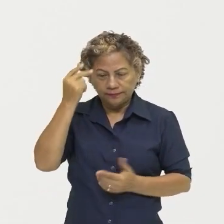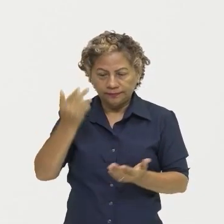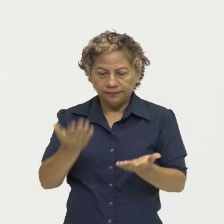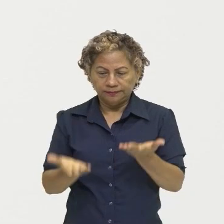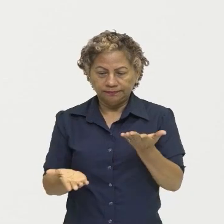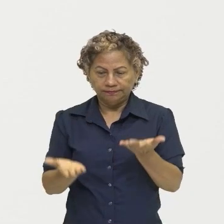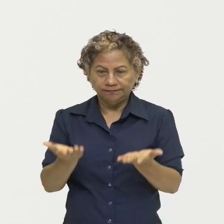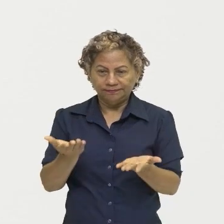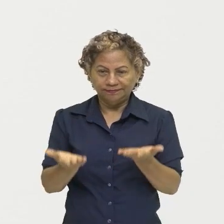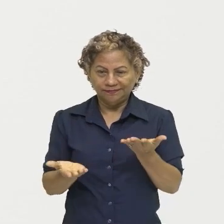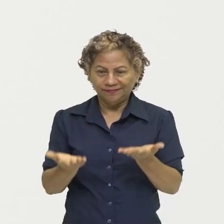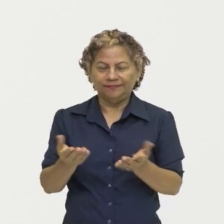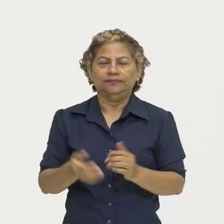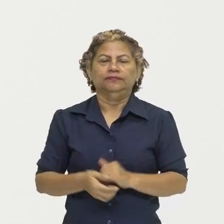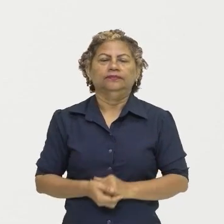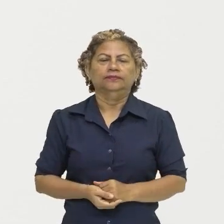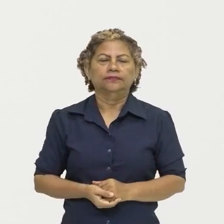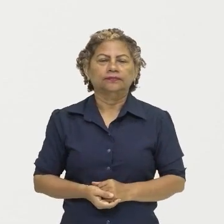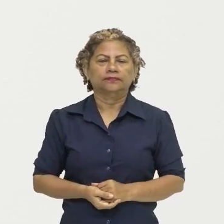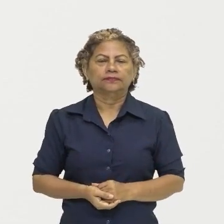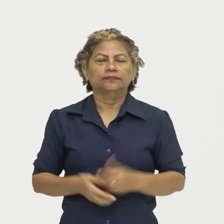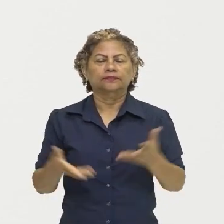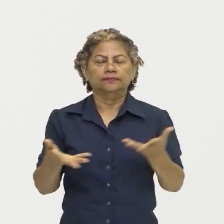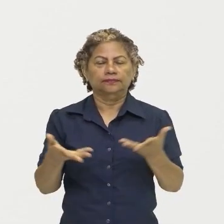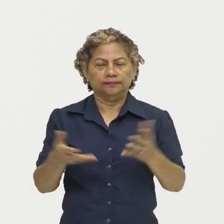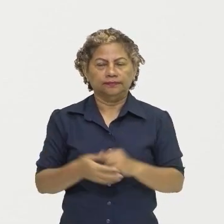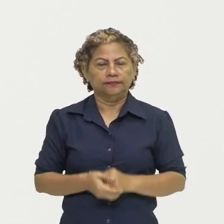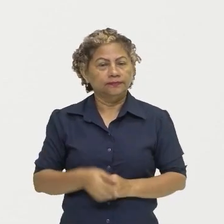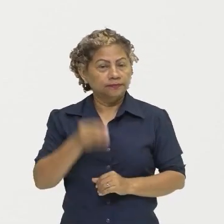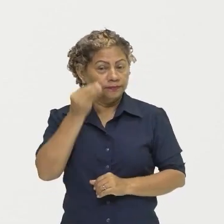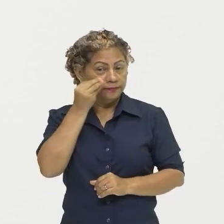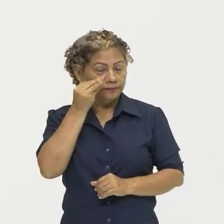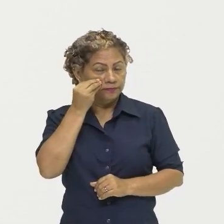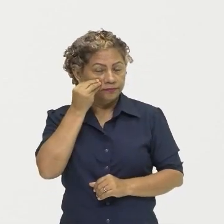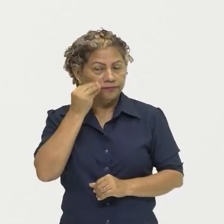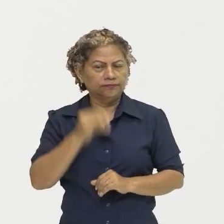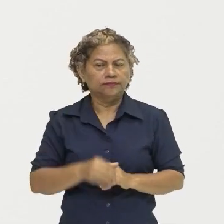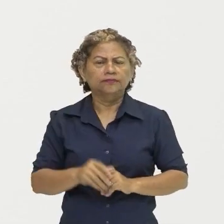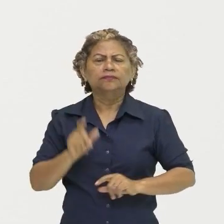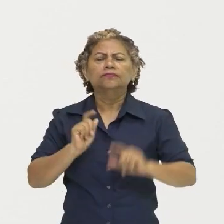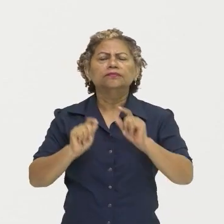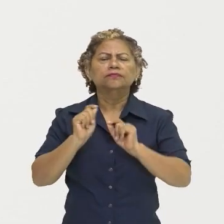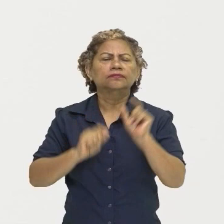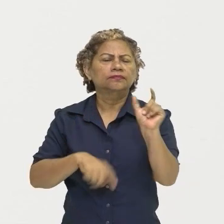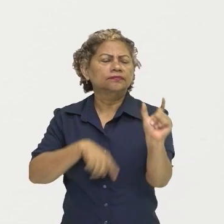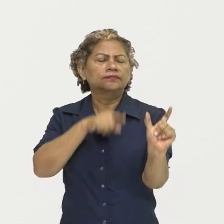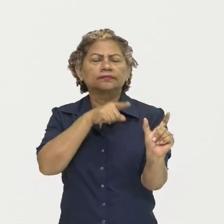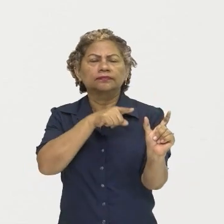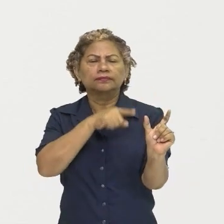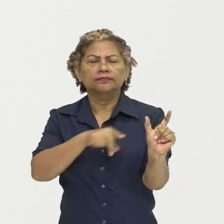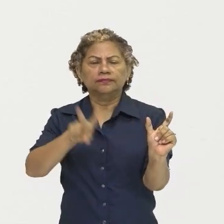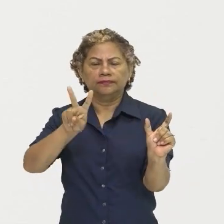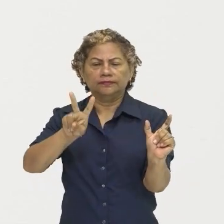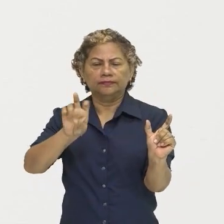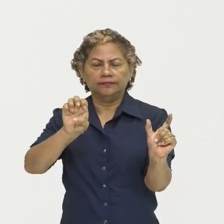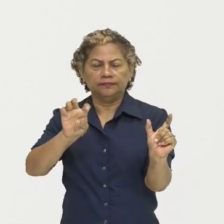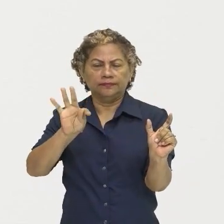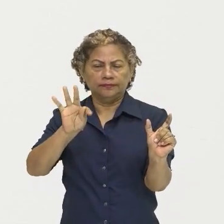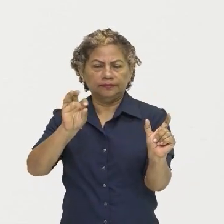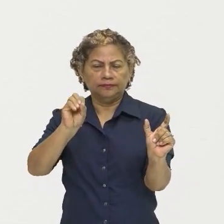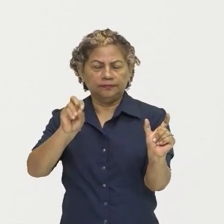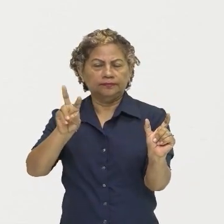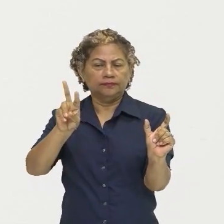Agora, nós vimos também as grandezas vetoriais. E o que é uma grandeza vetorial?